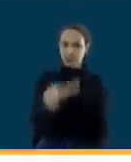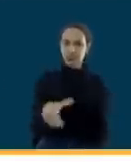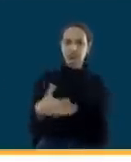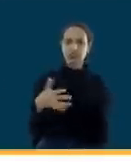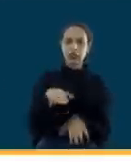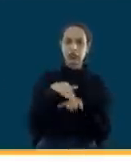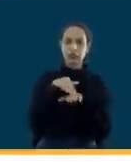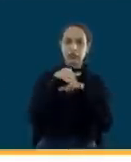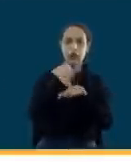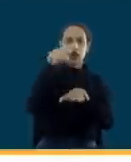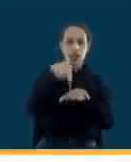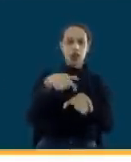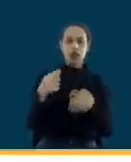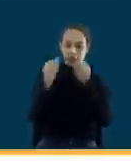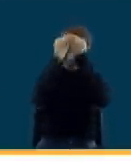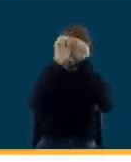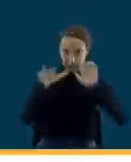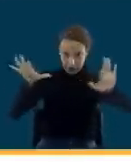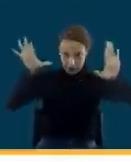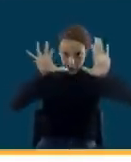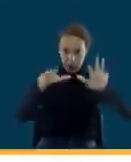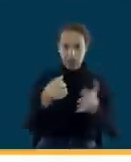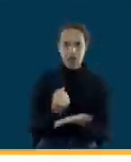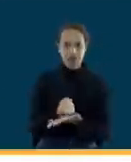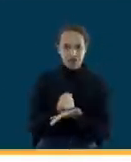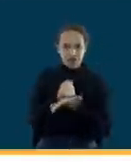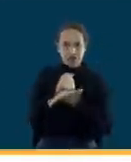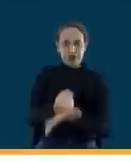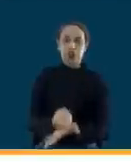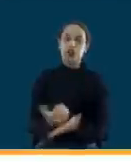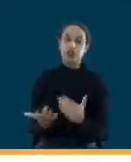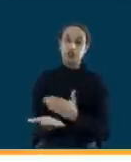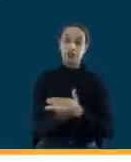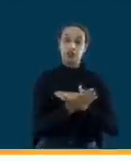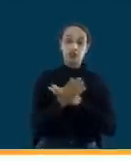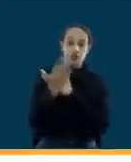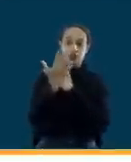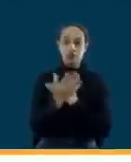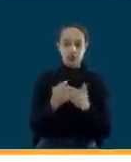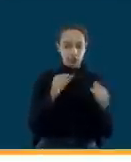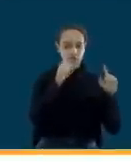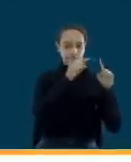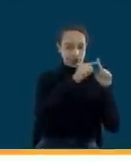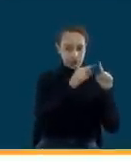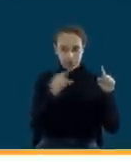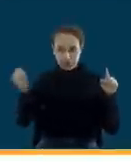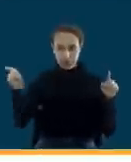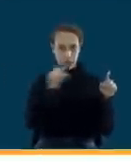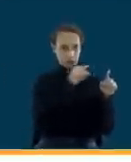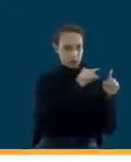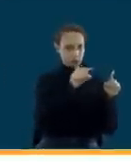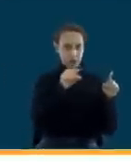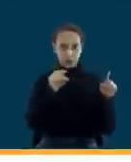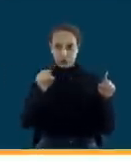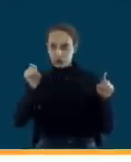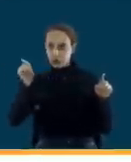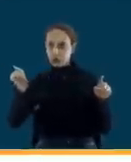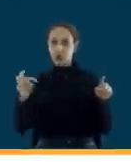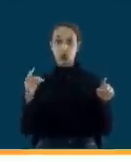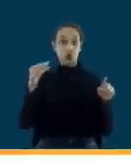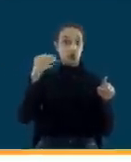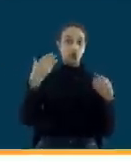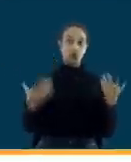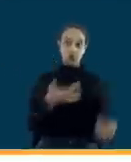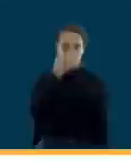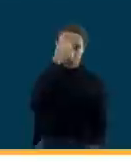consistente, esclarecedora, nos ajudando aí, indo mesmo no ponto a ponto aqui, que é o que as pessoas também estão preocupadas. É uma